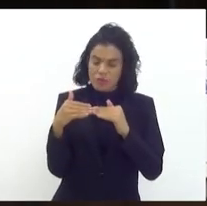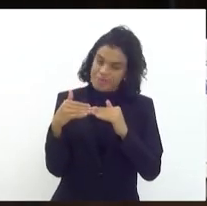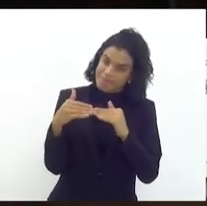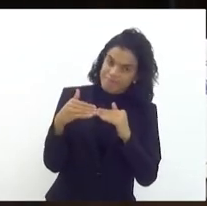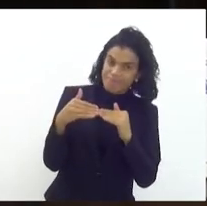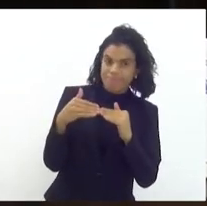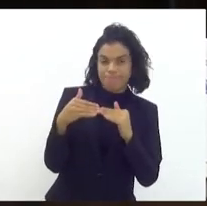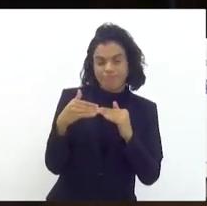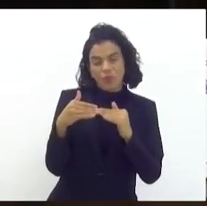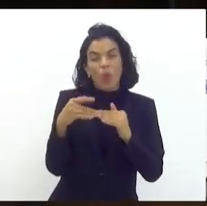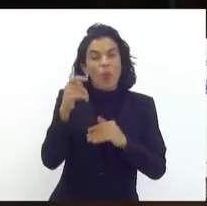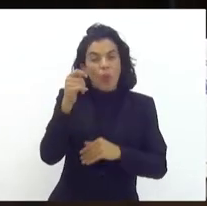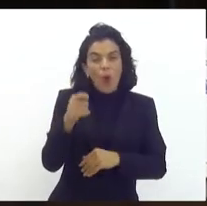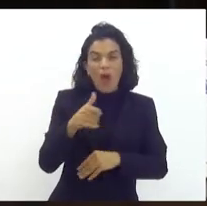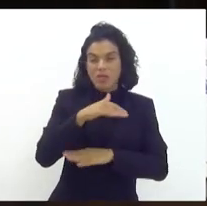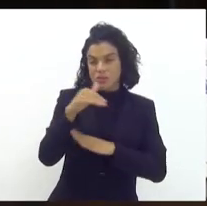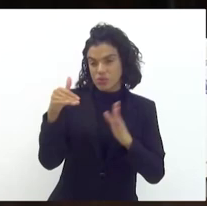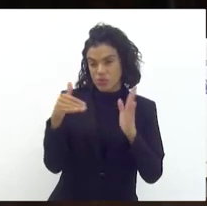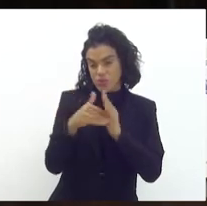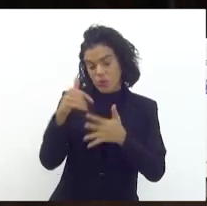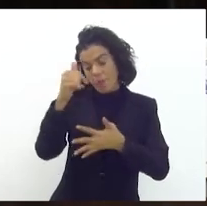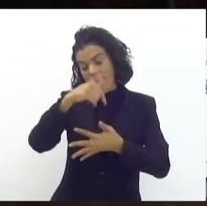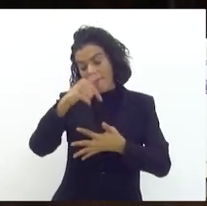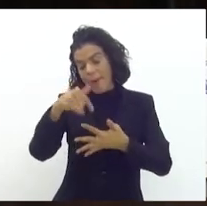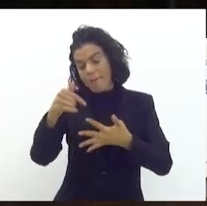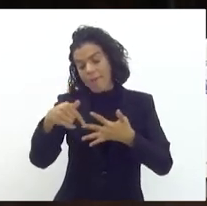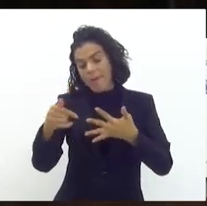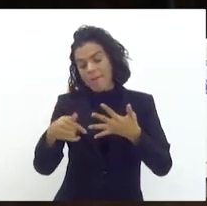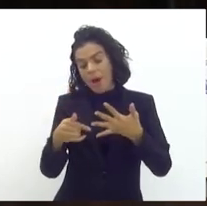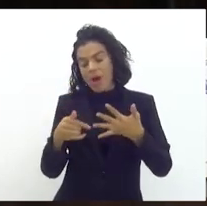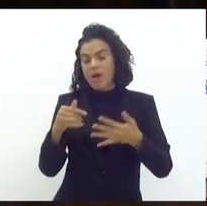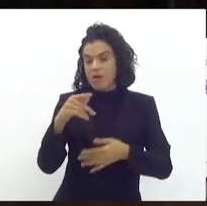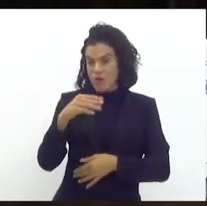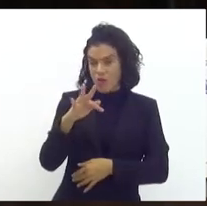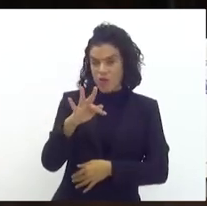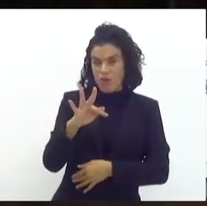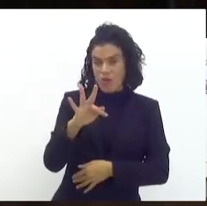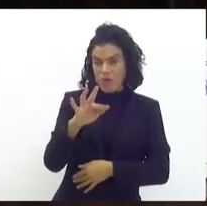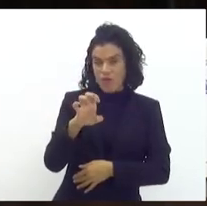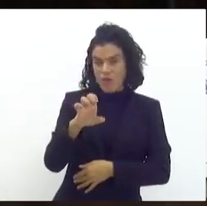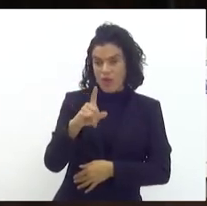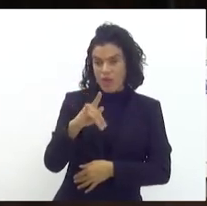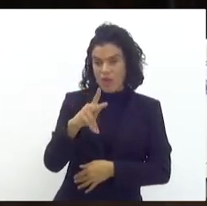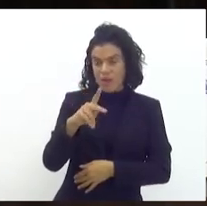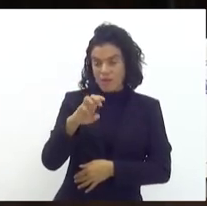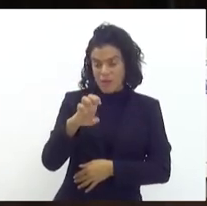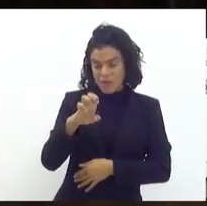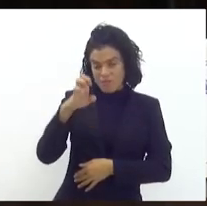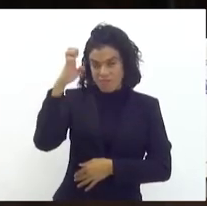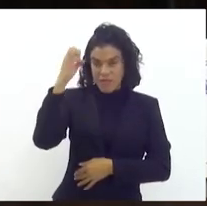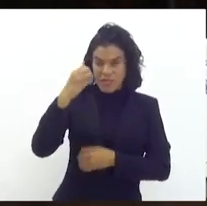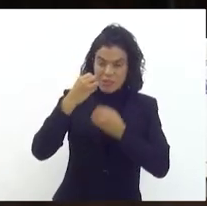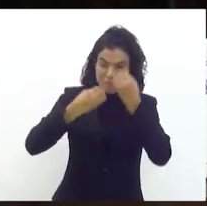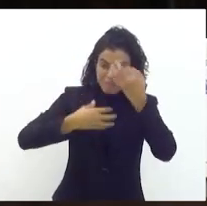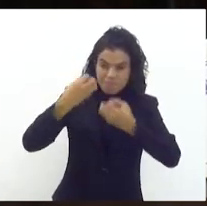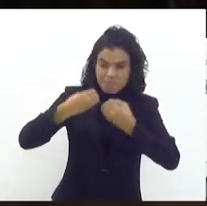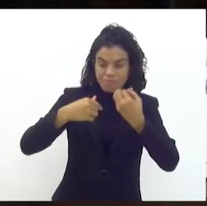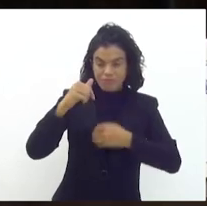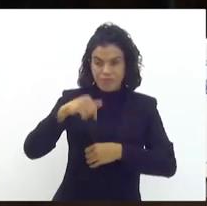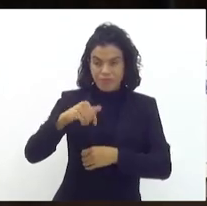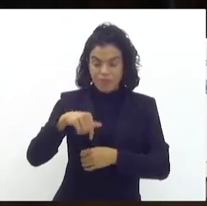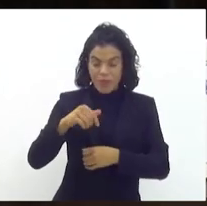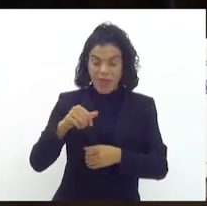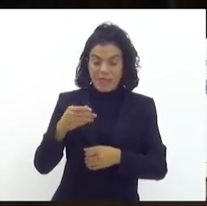com praticamente todos os pontos que o Felipe ressaltou aqui sobre como essa reforma ou